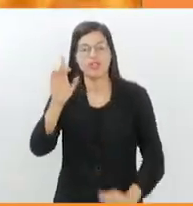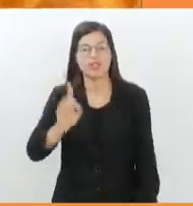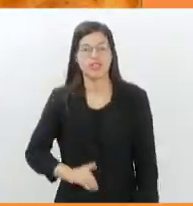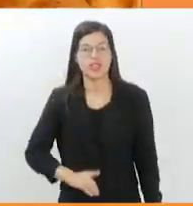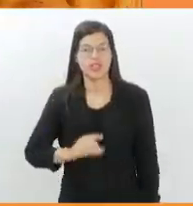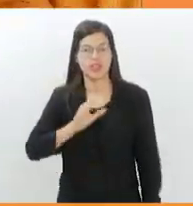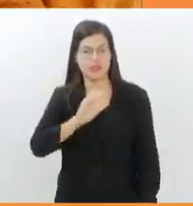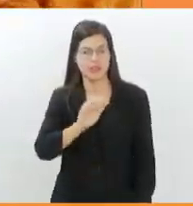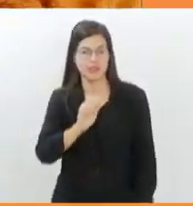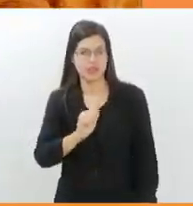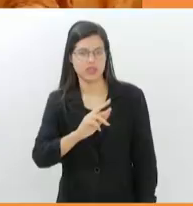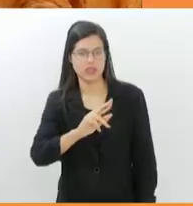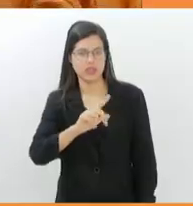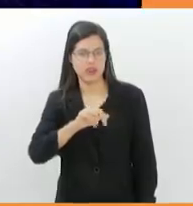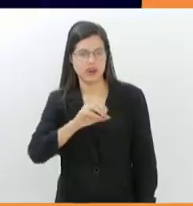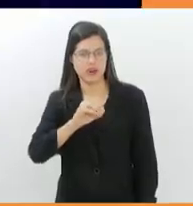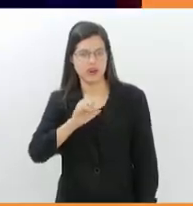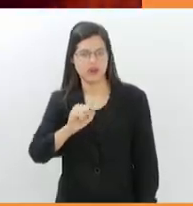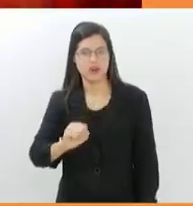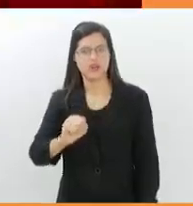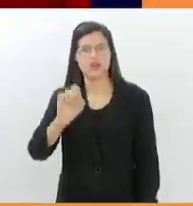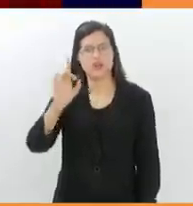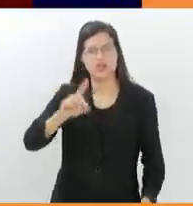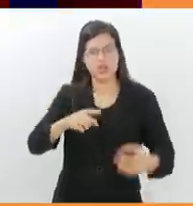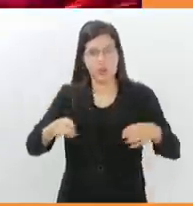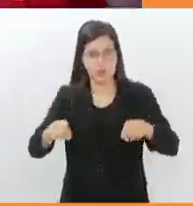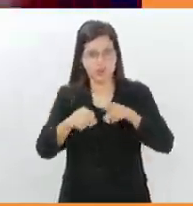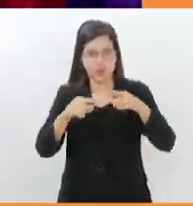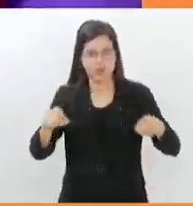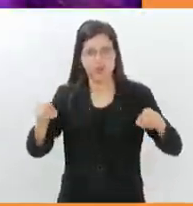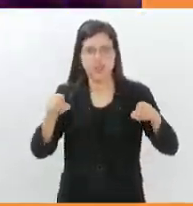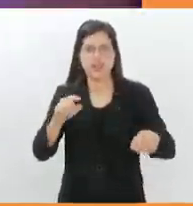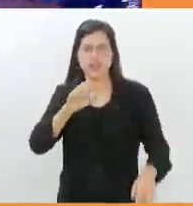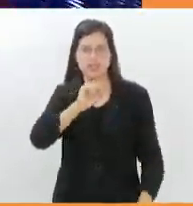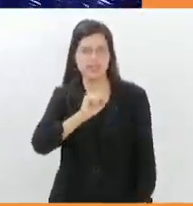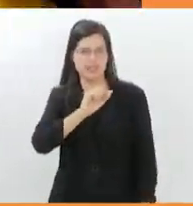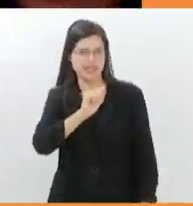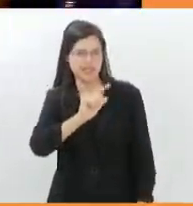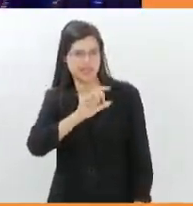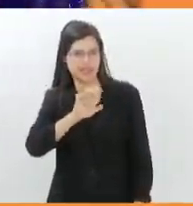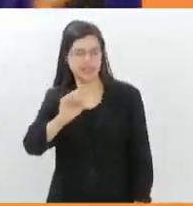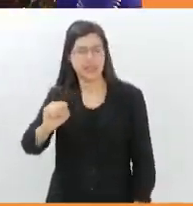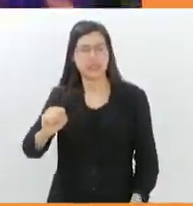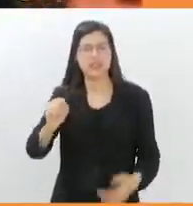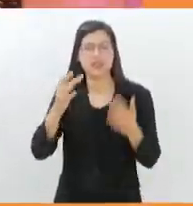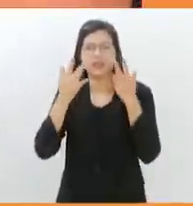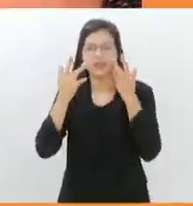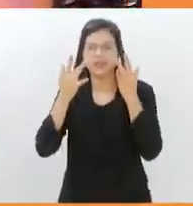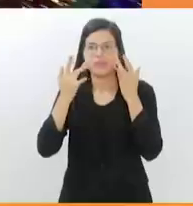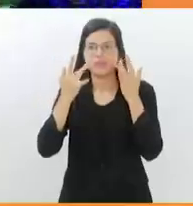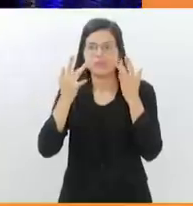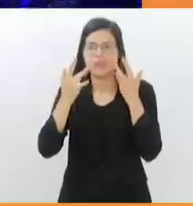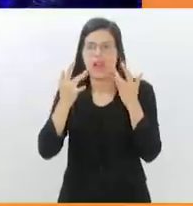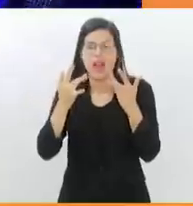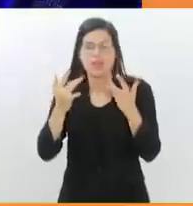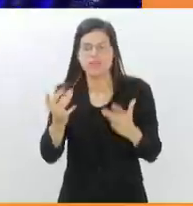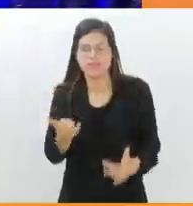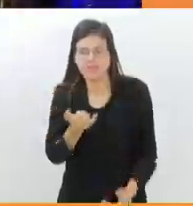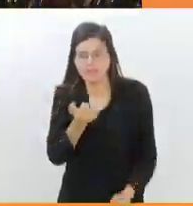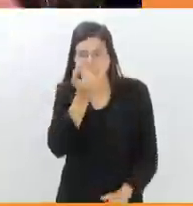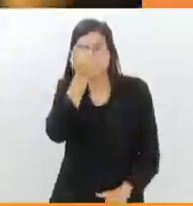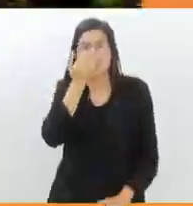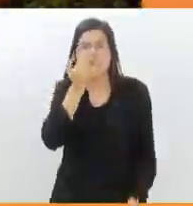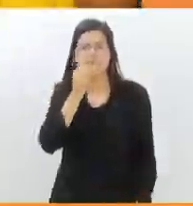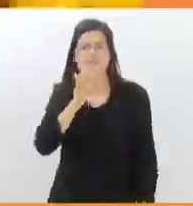de Carlos Alberto Serpa e direção musical de Cyrano Salles, o espetáculo De Repente Flashback